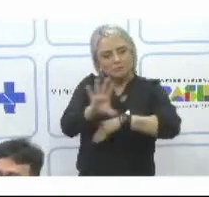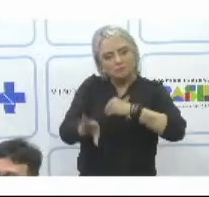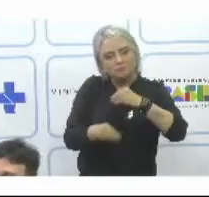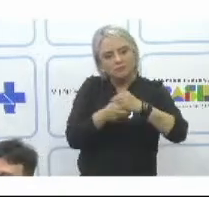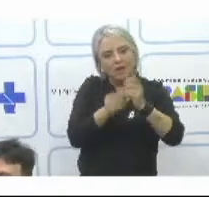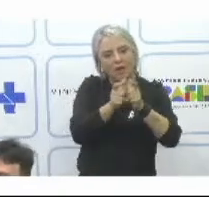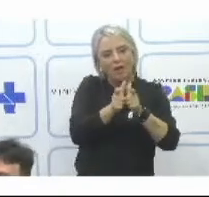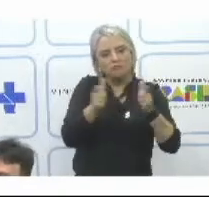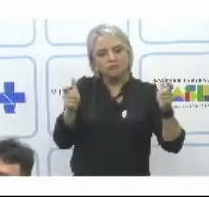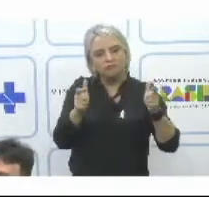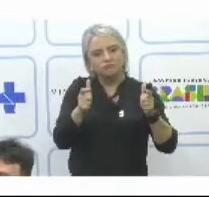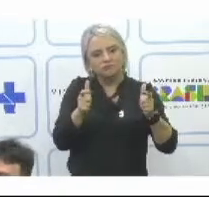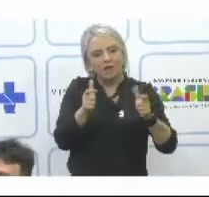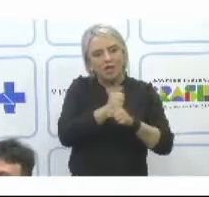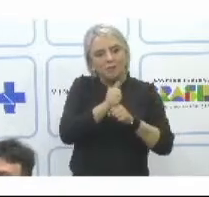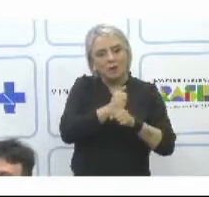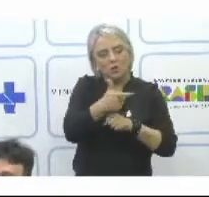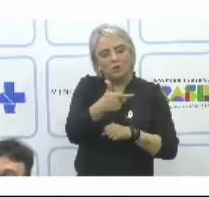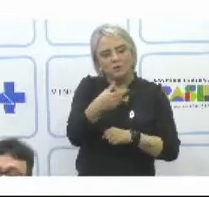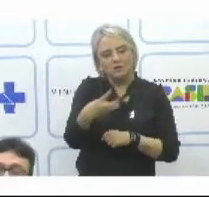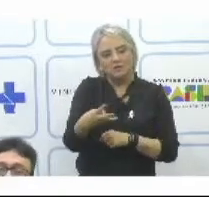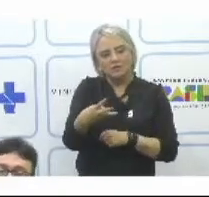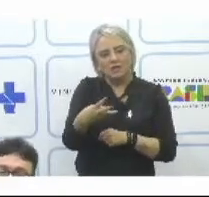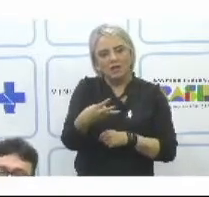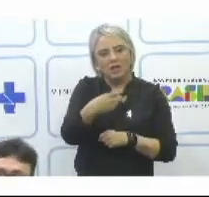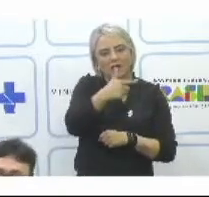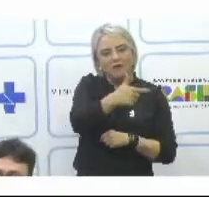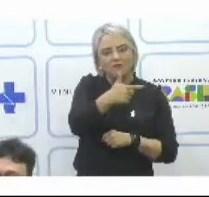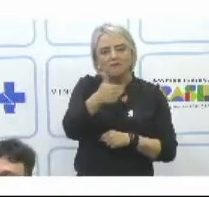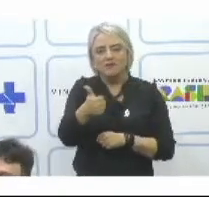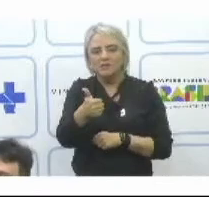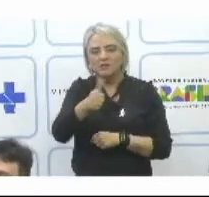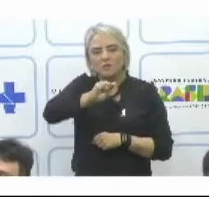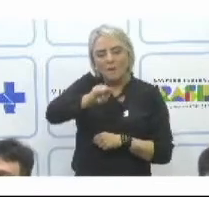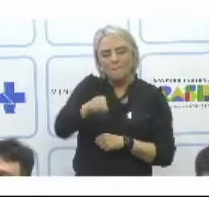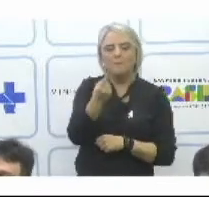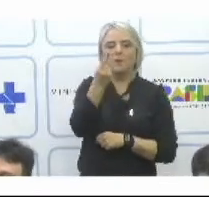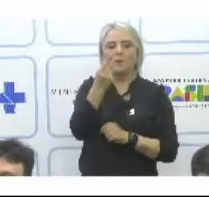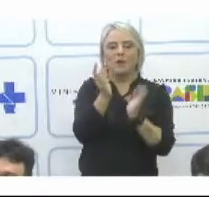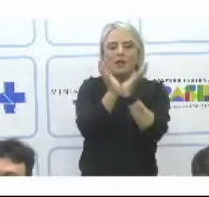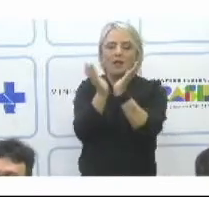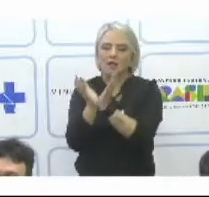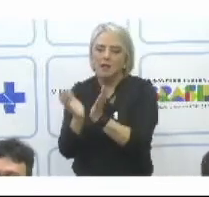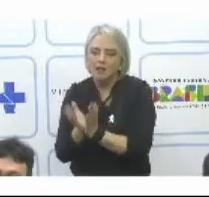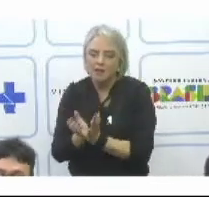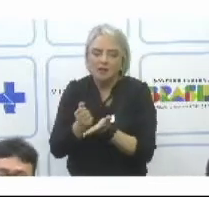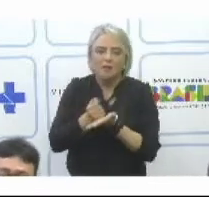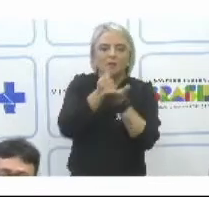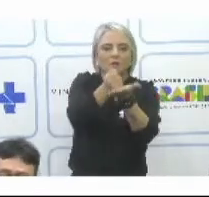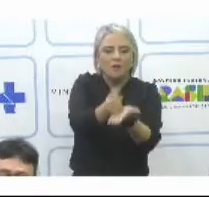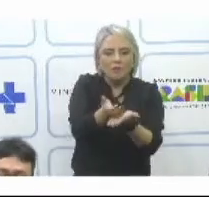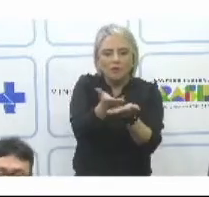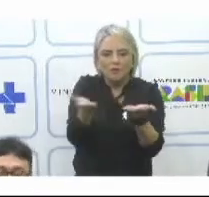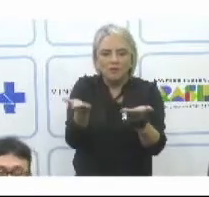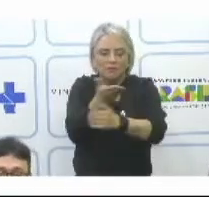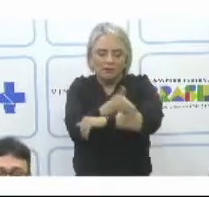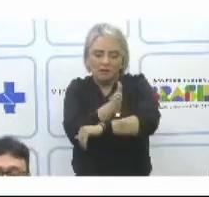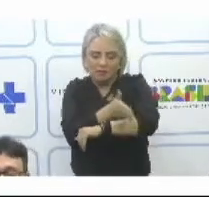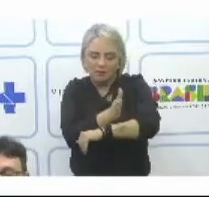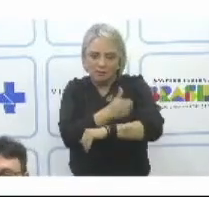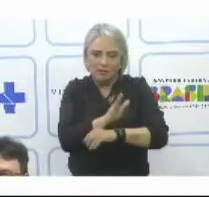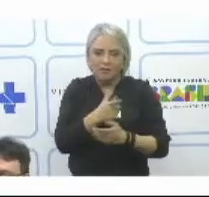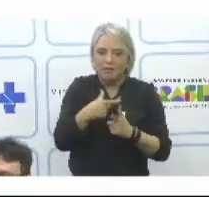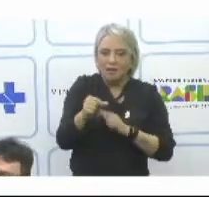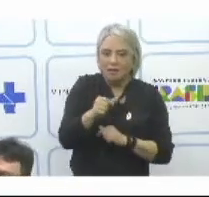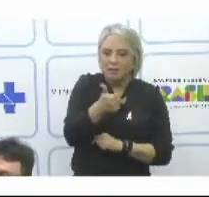e uma ampliação para 2023 em 21 mil equipes, né, ofertando essas práticas. Saindo também 10